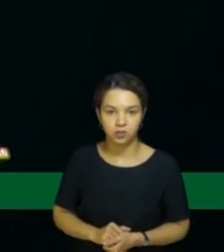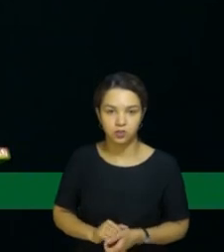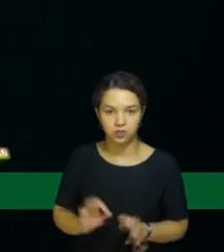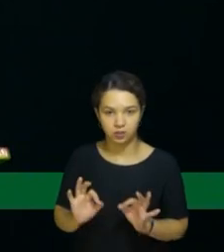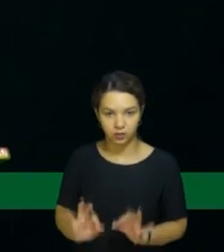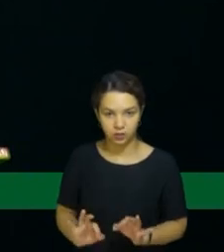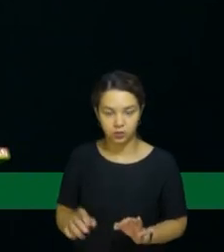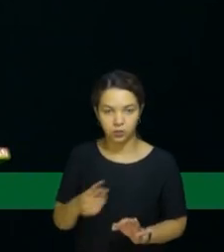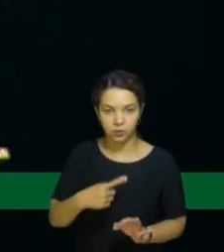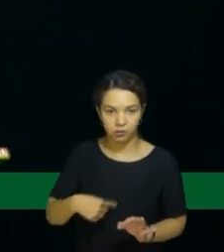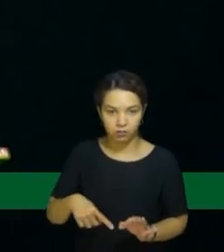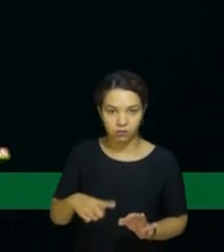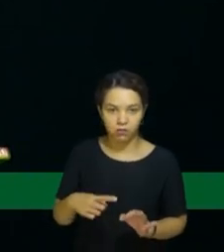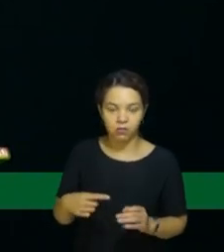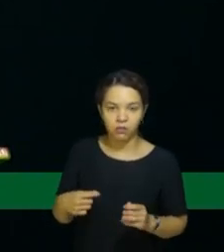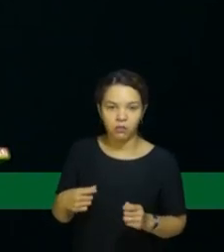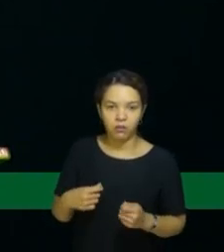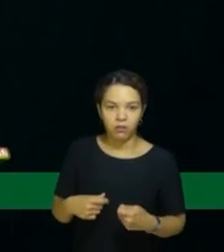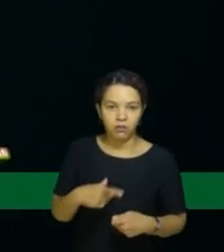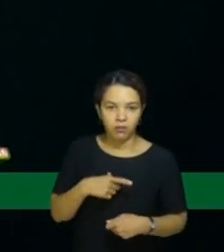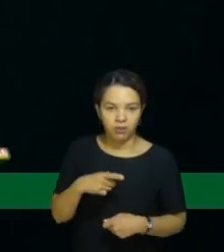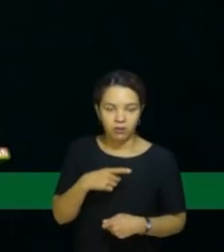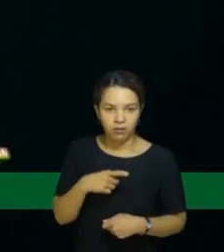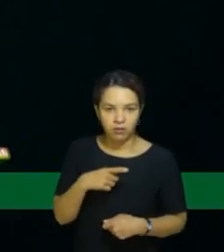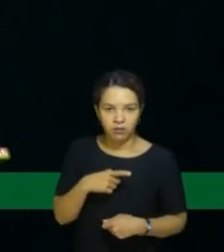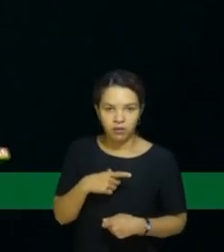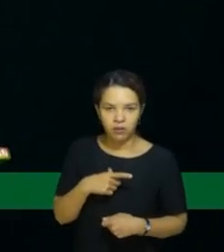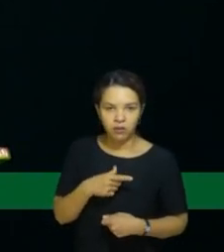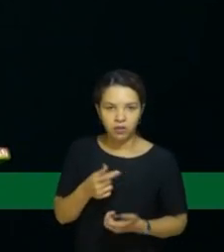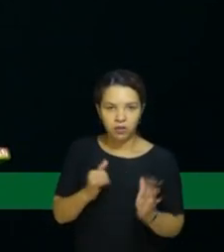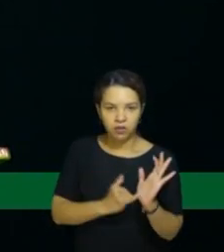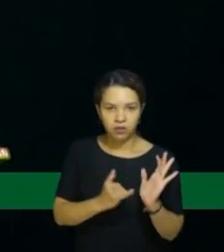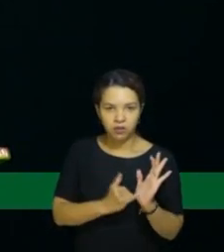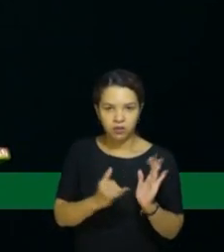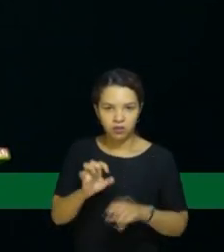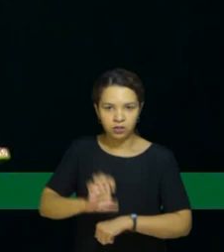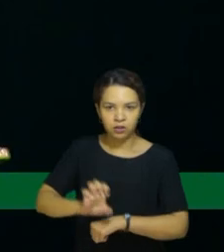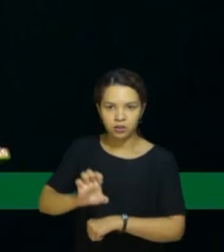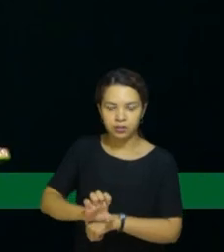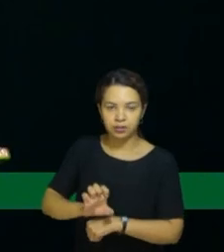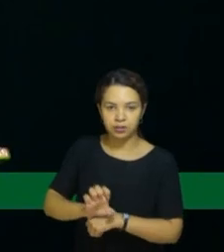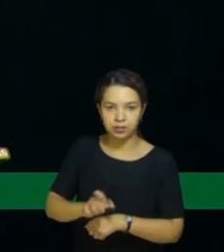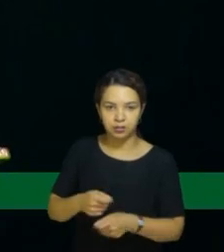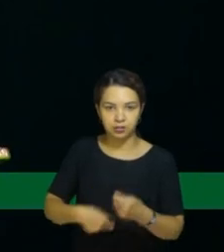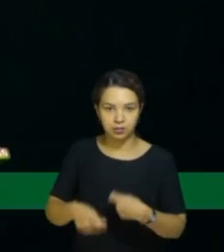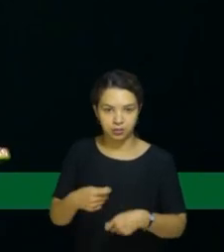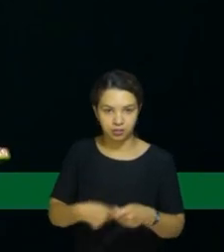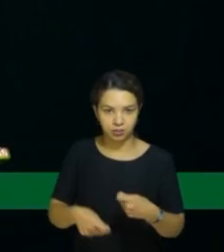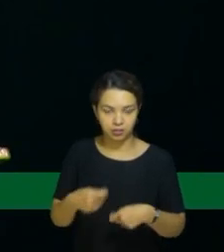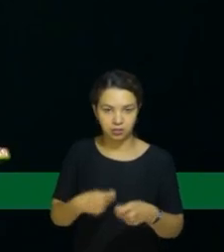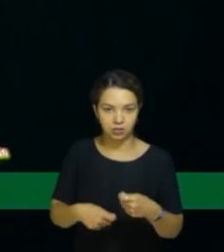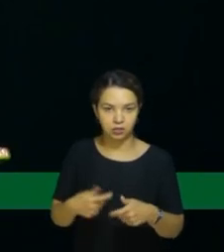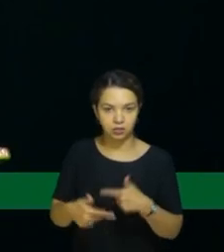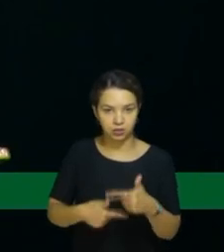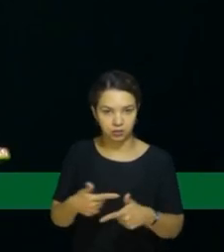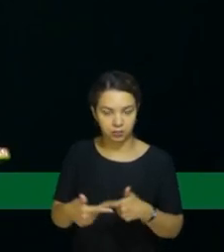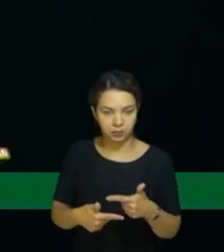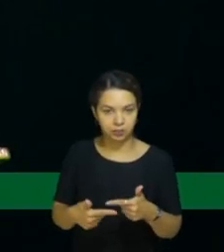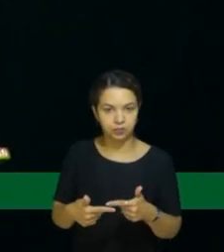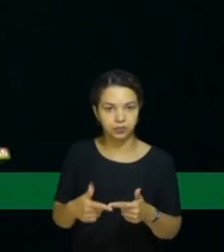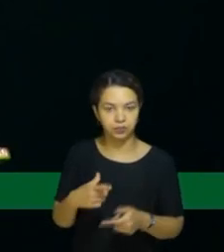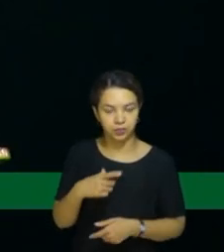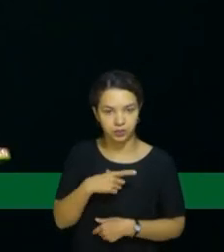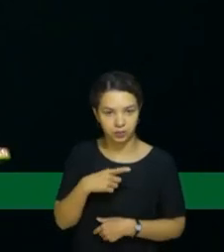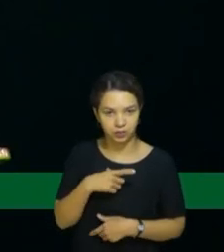poderão ser requeridos com vistas a que o tributo Estadual se revista do atributo da eficiência Econômica Afinal é senso